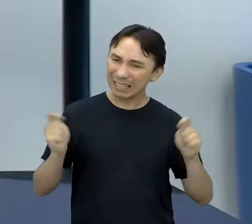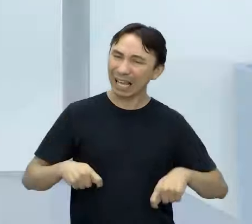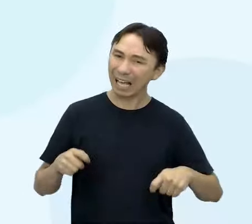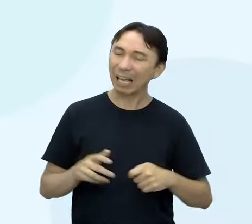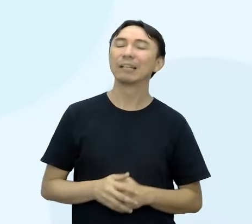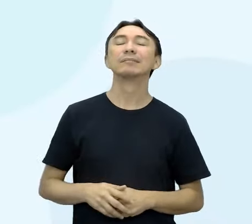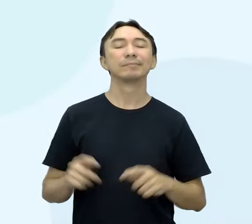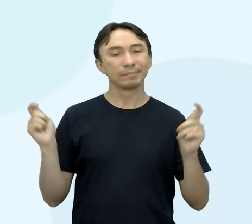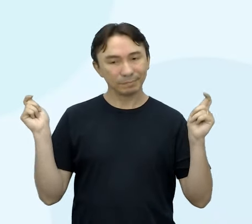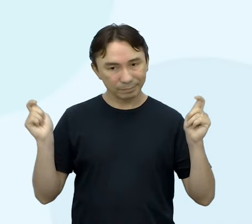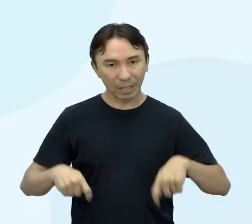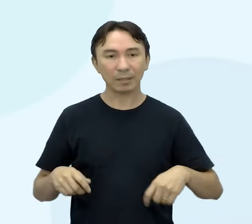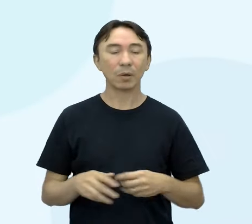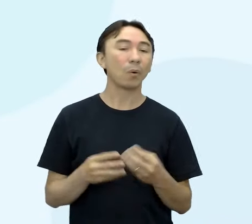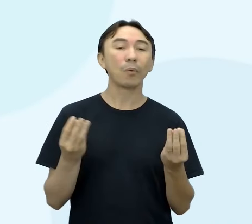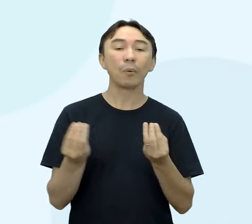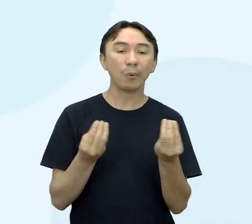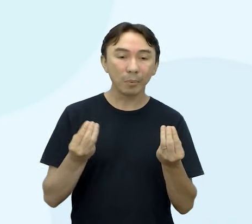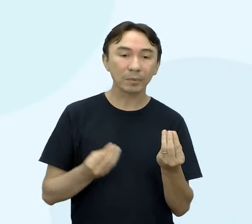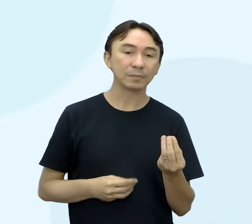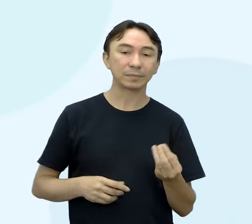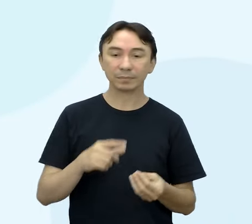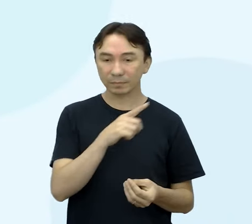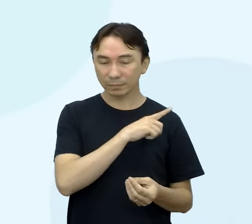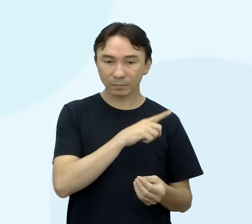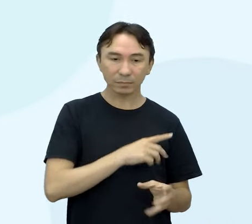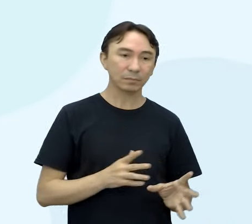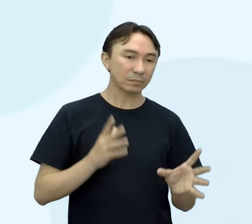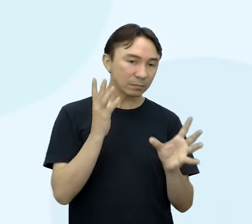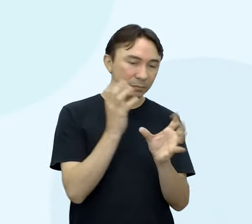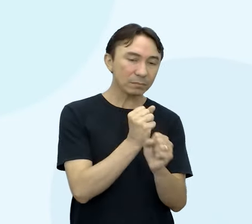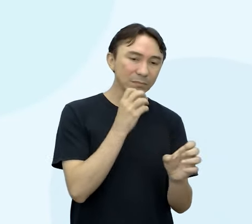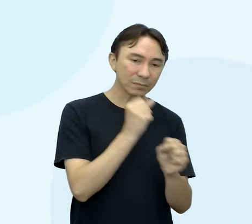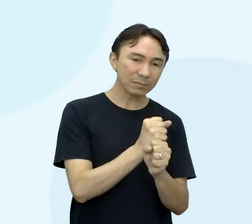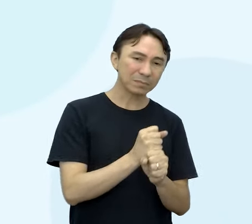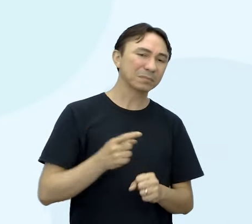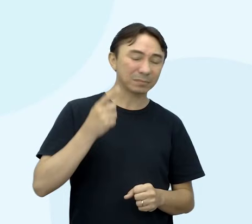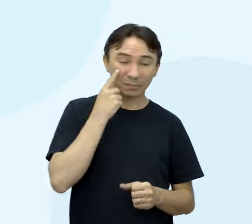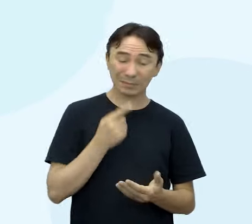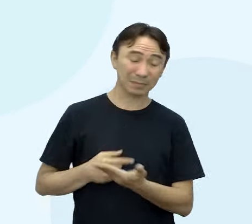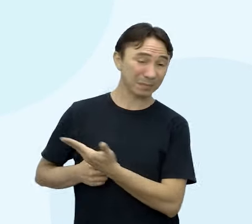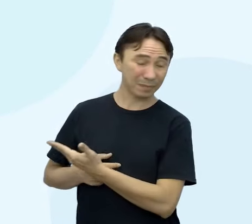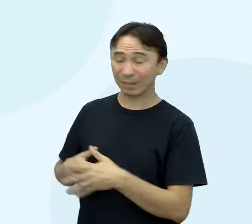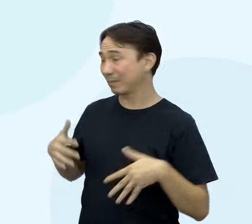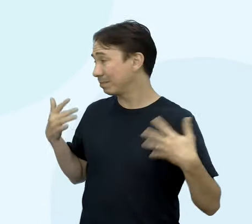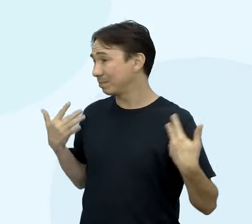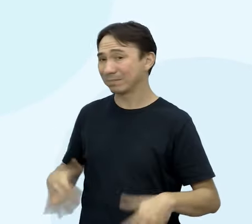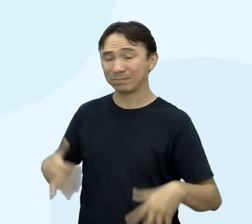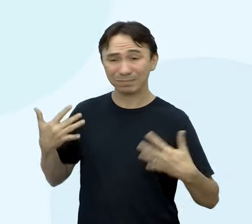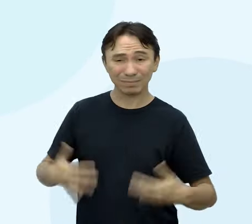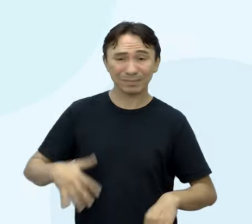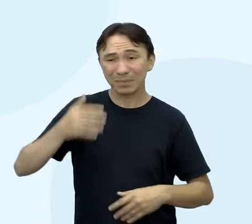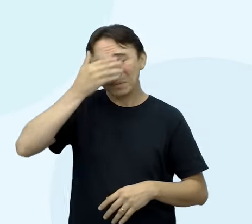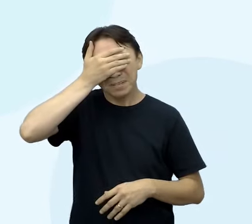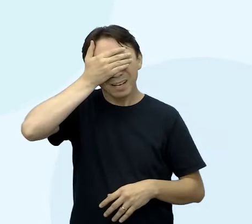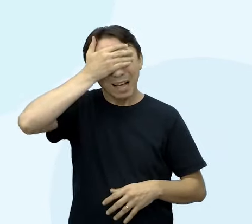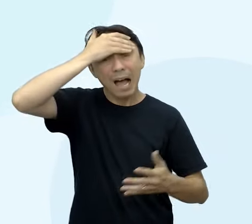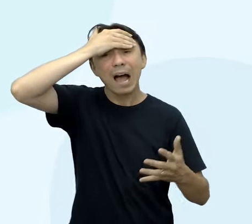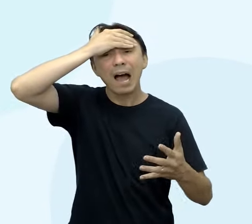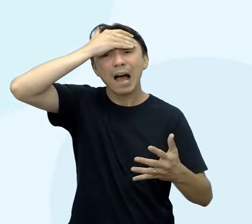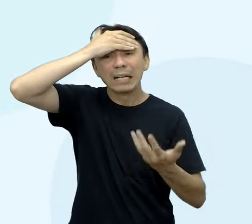de pessoas pra participar da amostra? Existe um cálculo. fala, nossa senhora, professora, meu Deus, olha essa